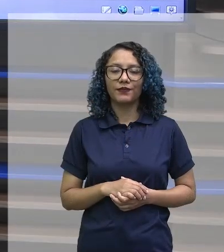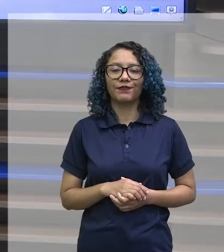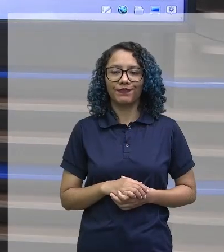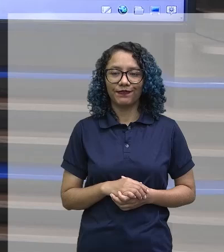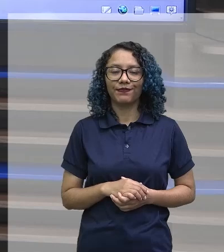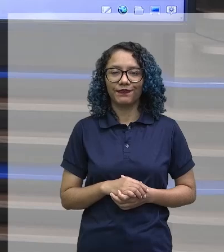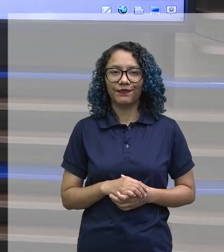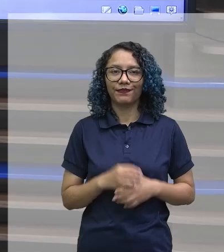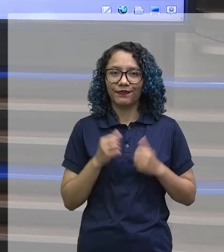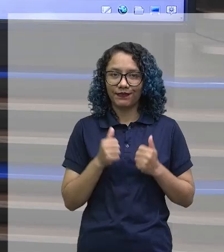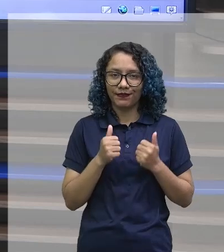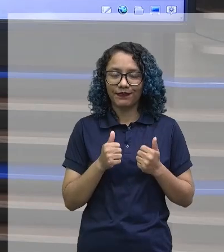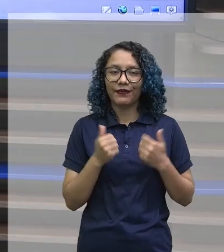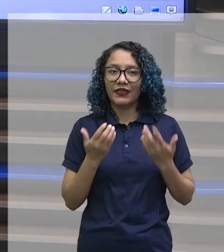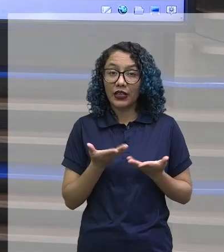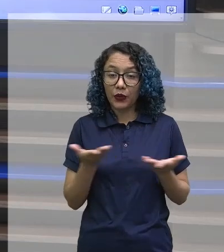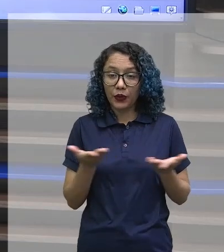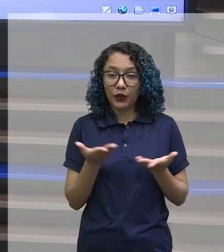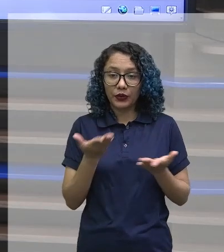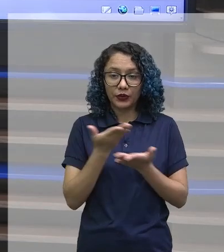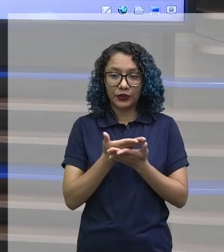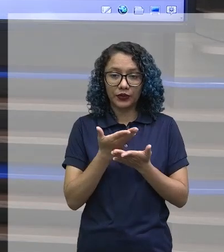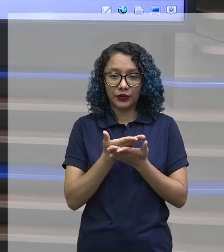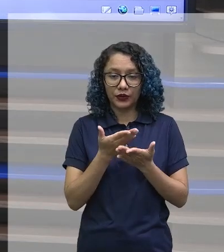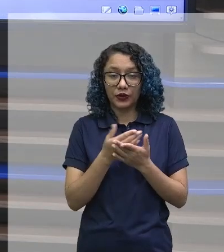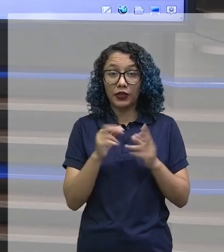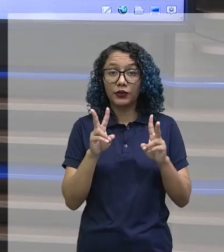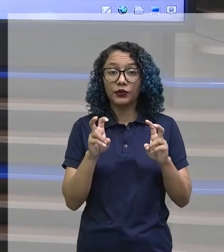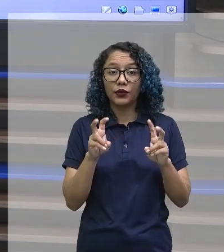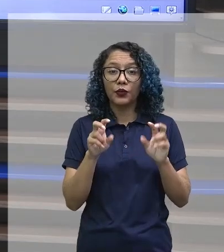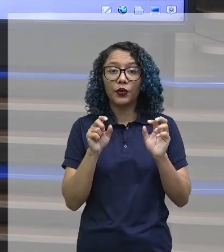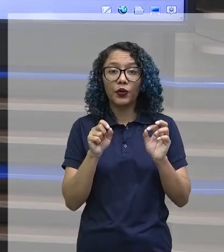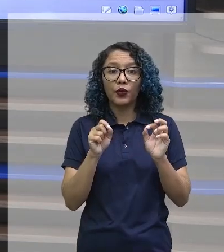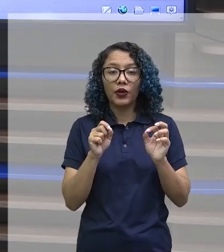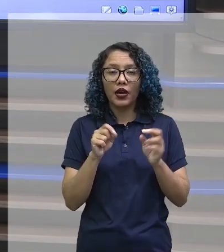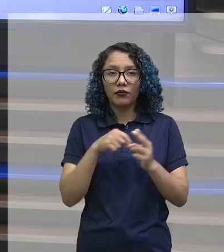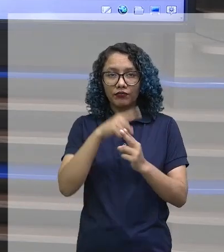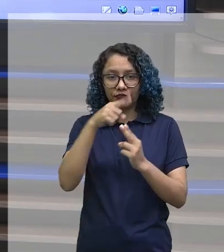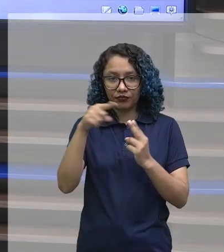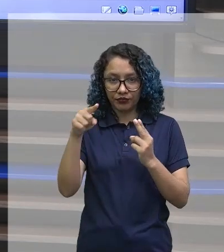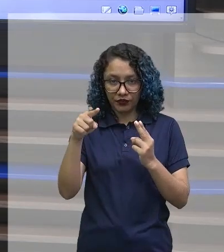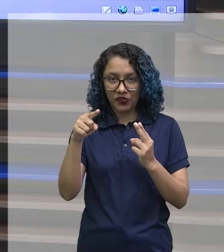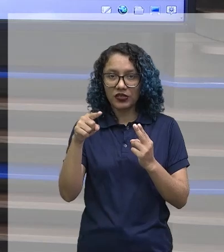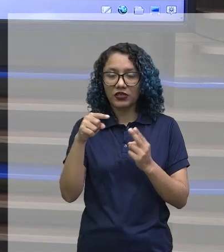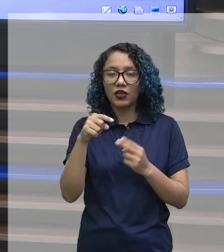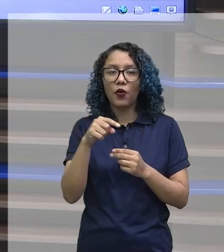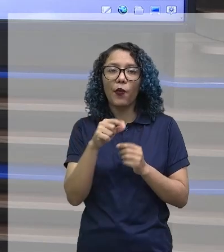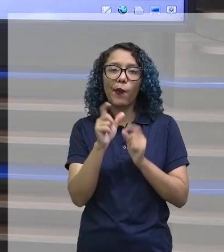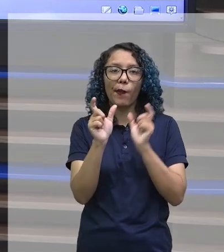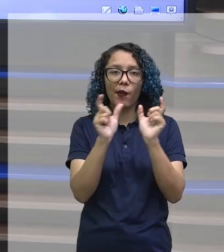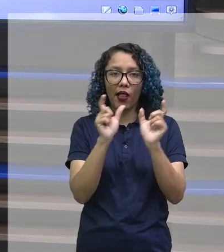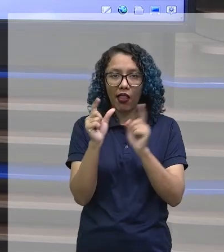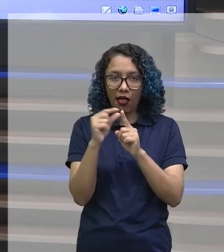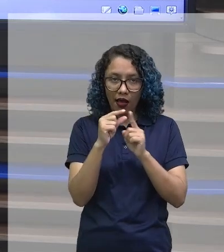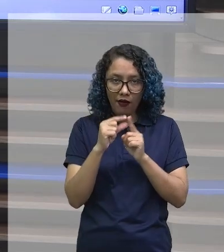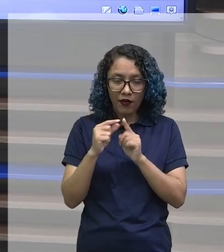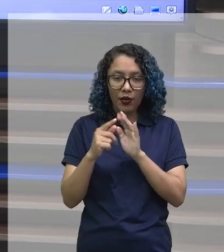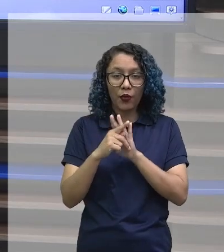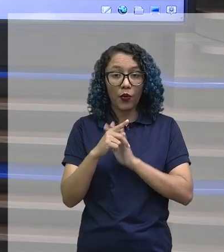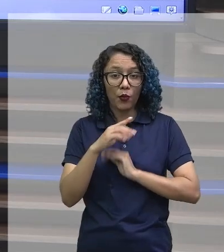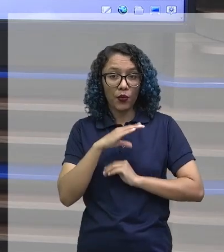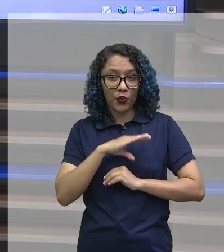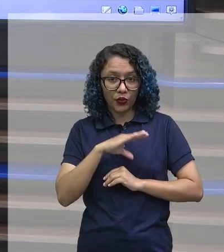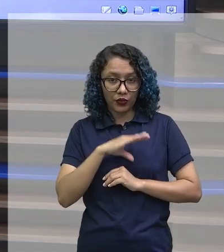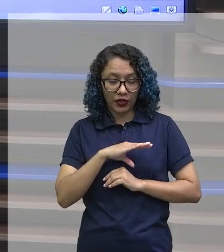Muito bem, turmas. Então, hoje nós vamos estudar sobre a acentuação gráfica das palavras. Então, na língua portuguesa,